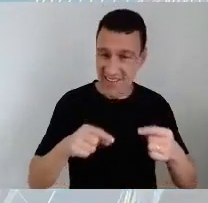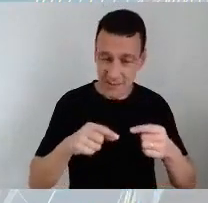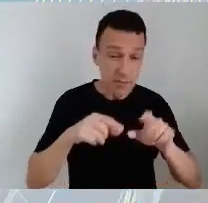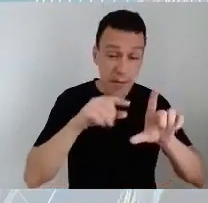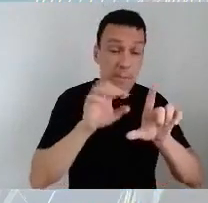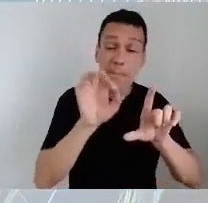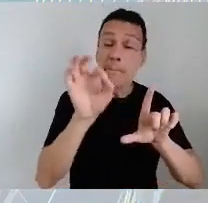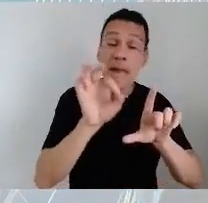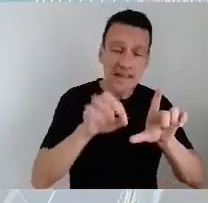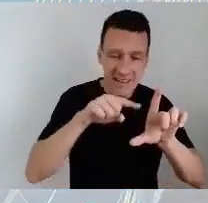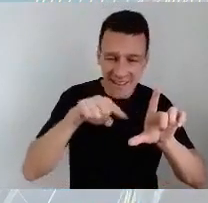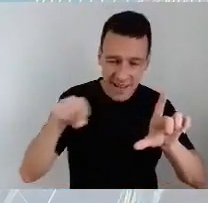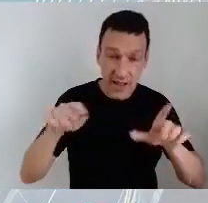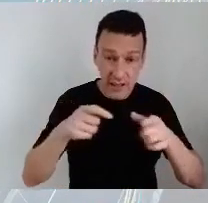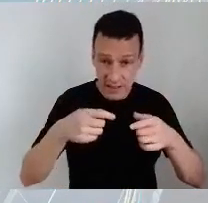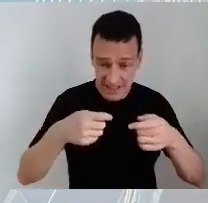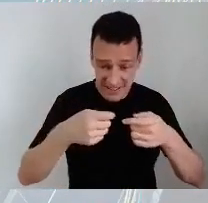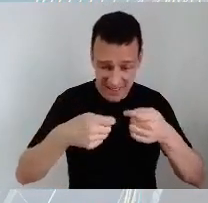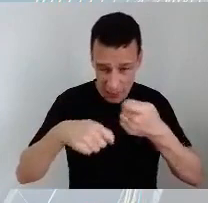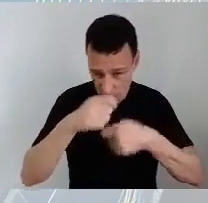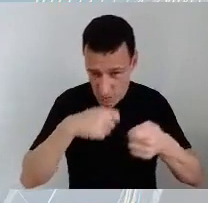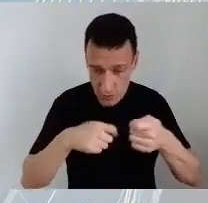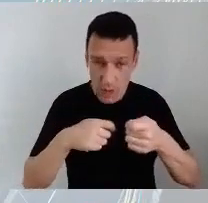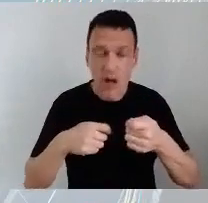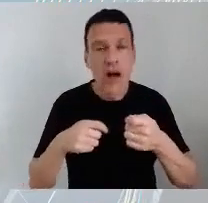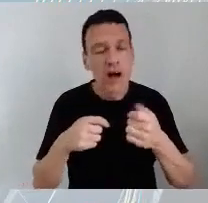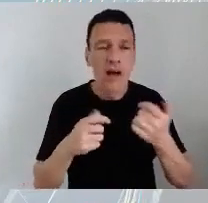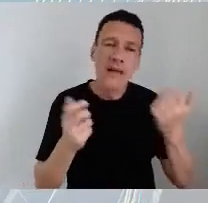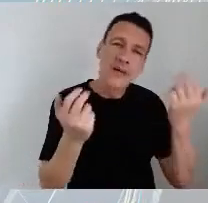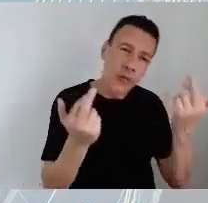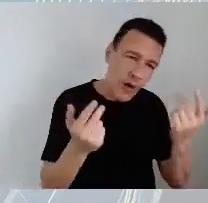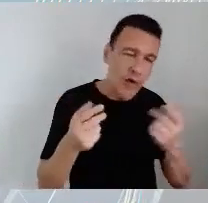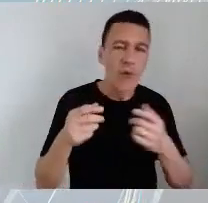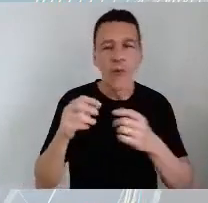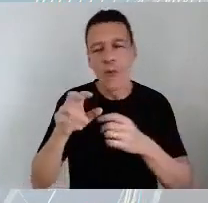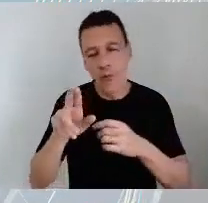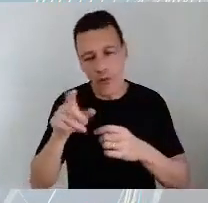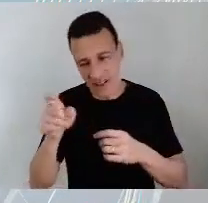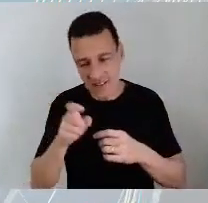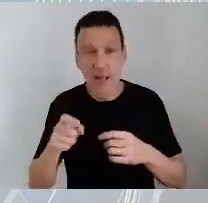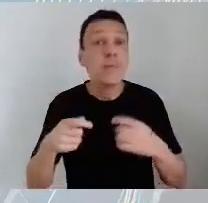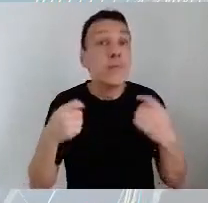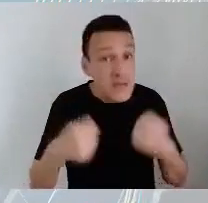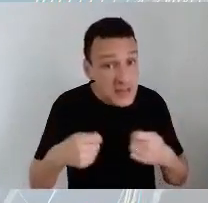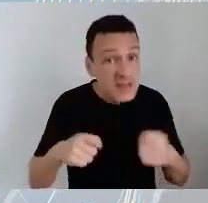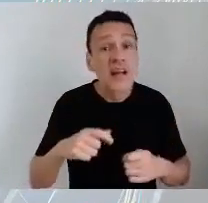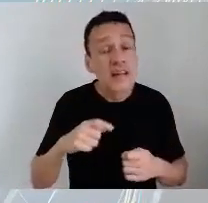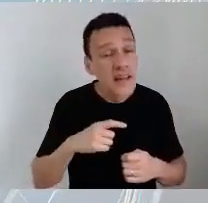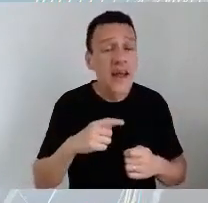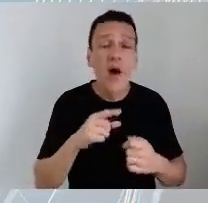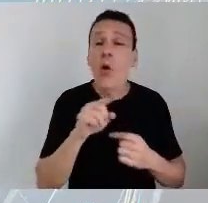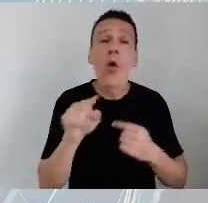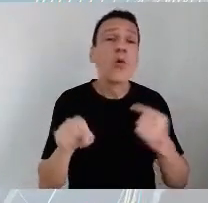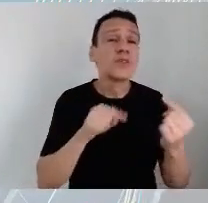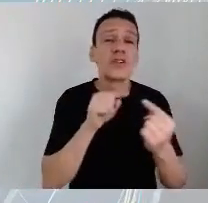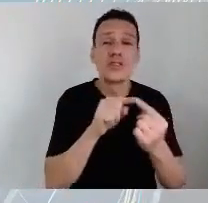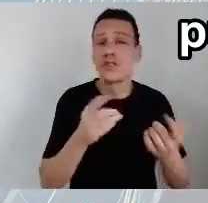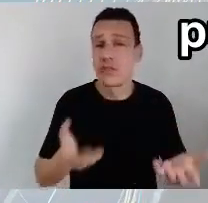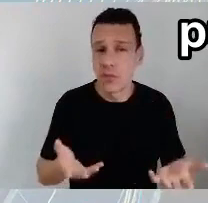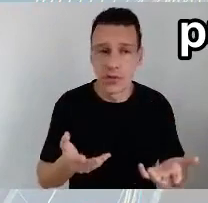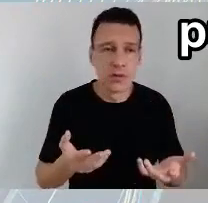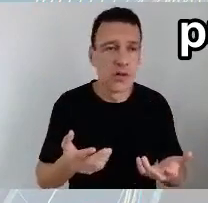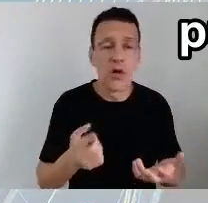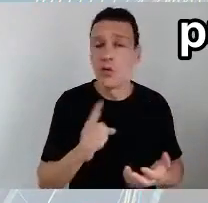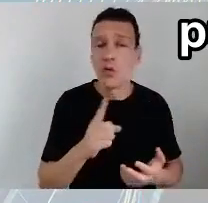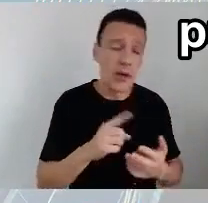ter um objetivo e elas precisam ter um propósito. Então, não é uma receita de bolo para serem feitas, né? Isso precisa